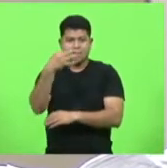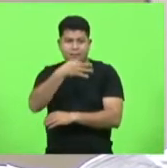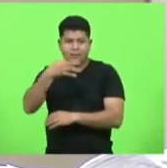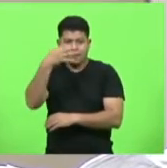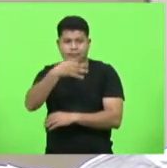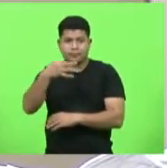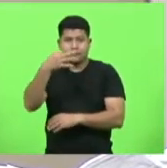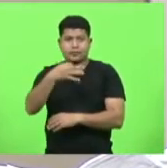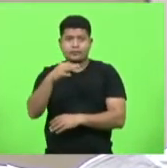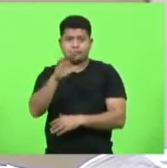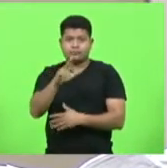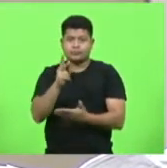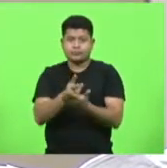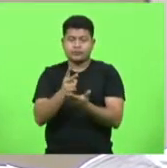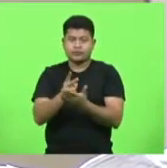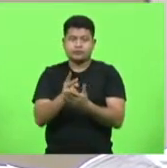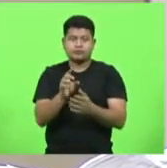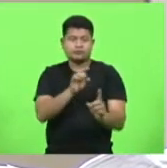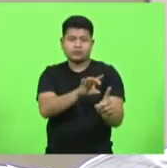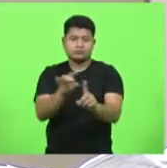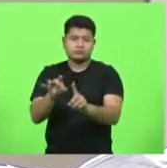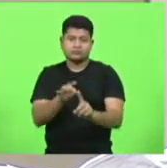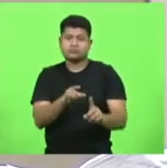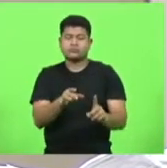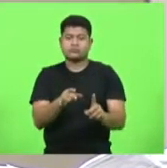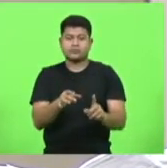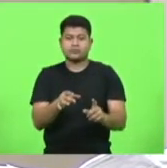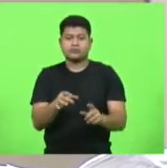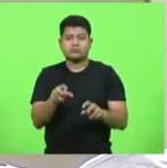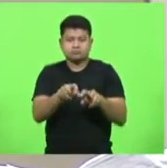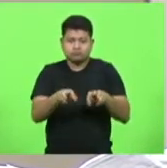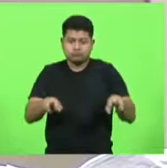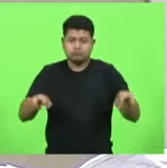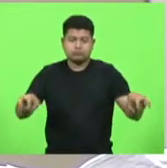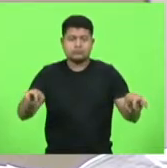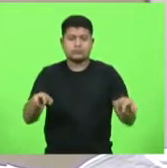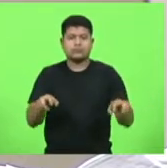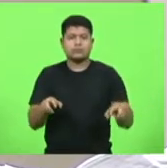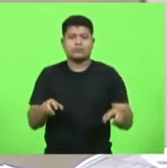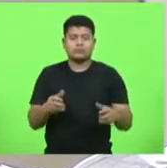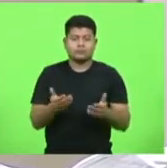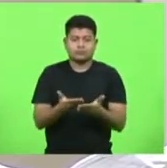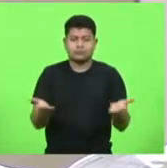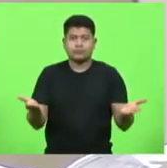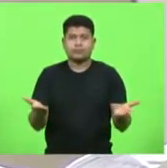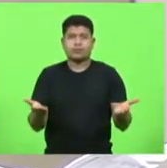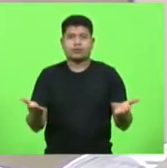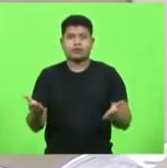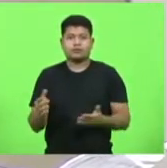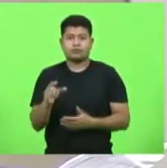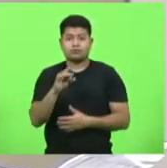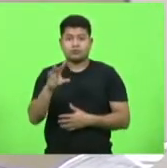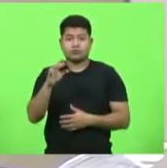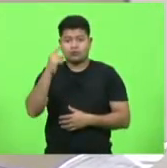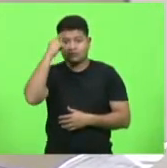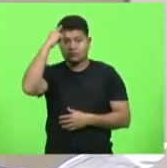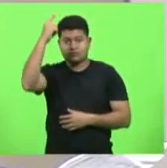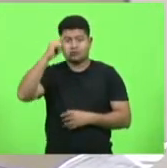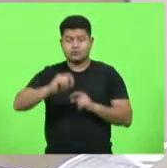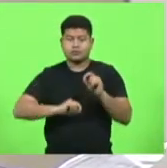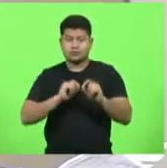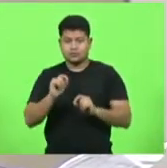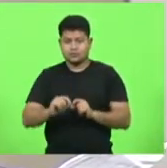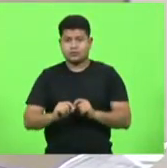mantivemos os individuais de cada assento aqui no plenário, somente salientando de que